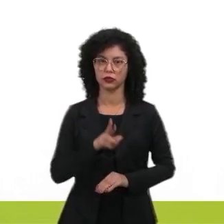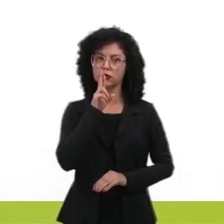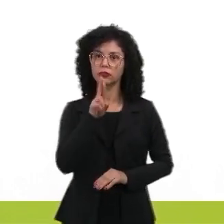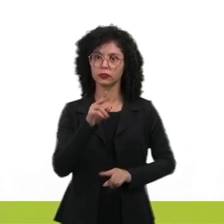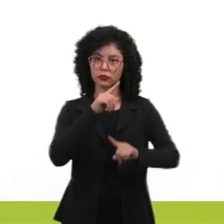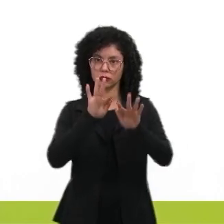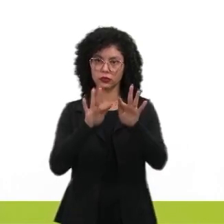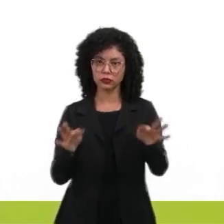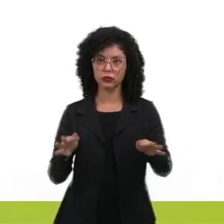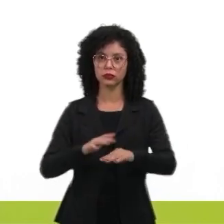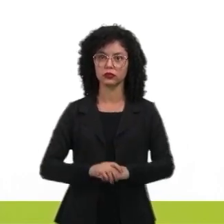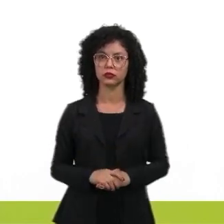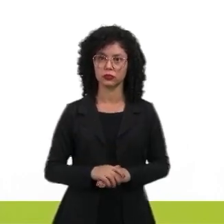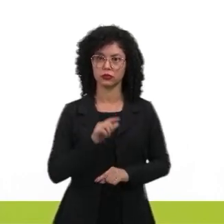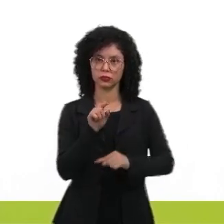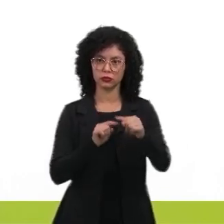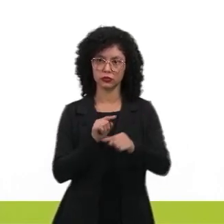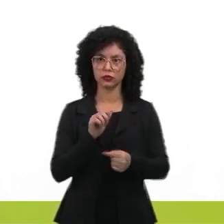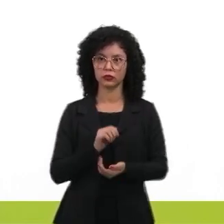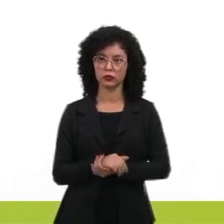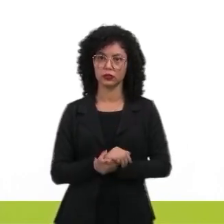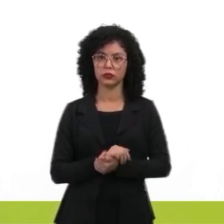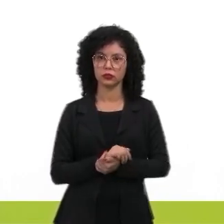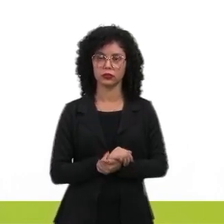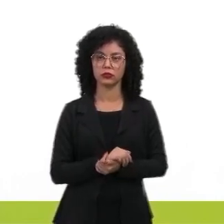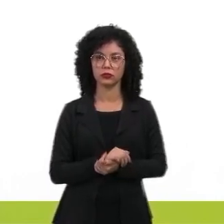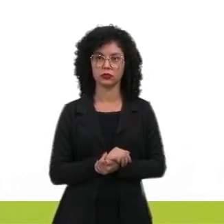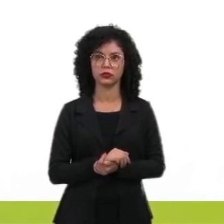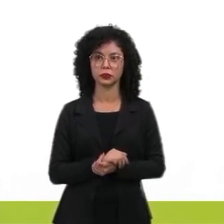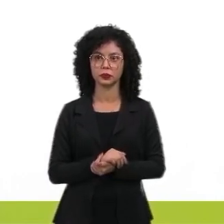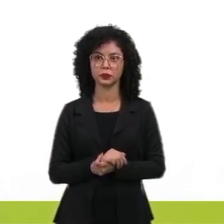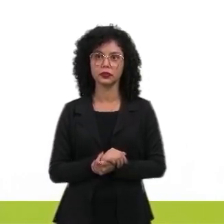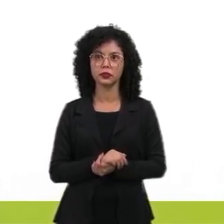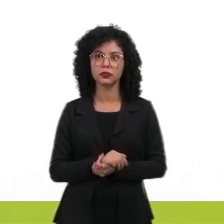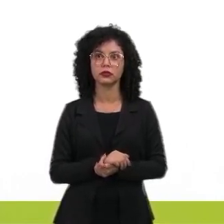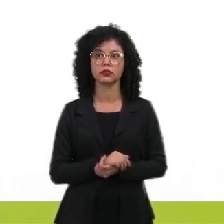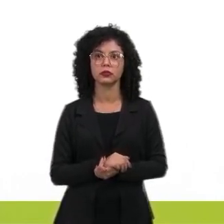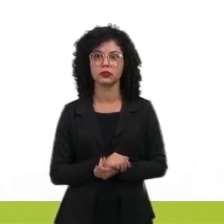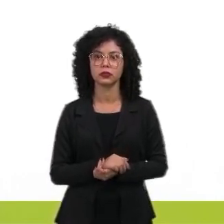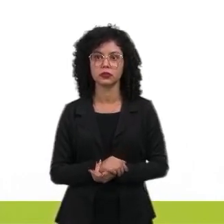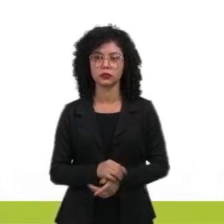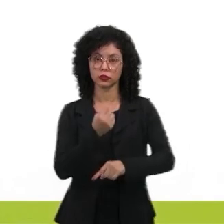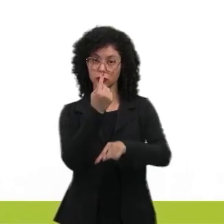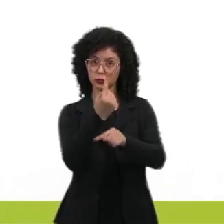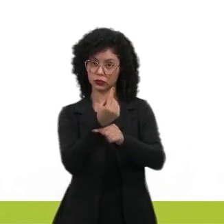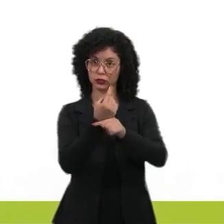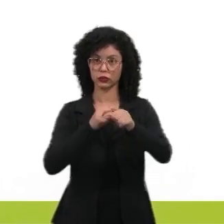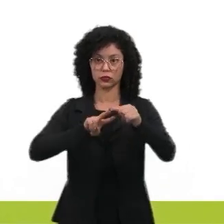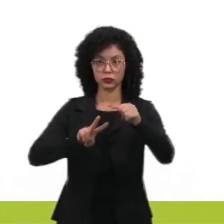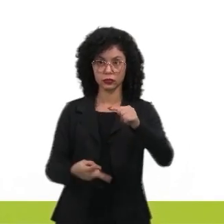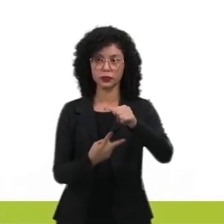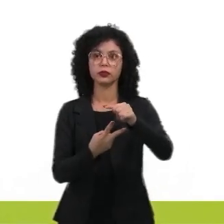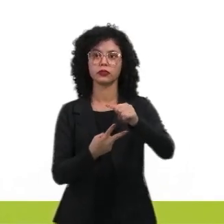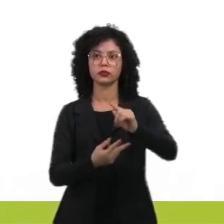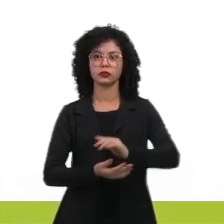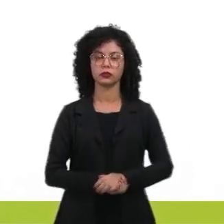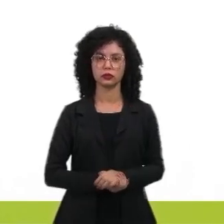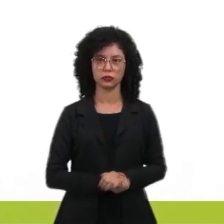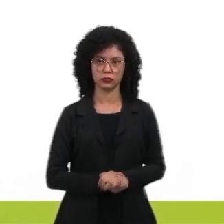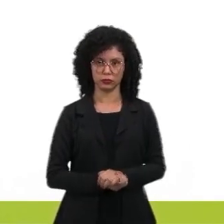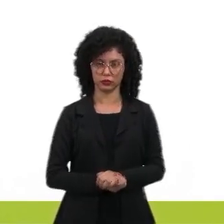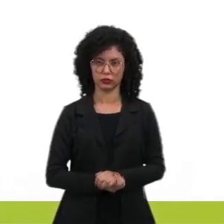Simplificando essa divisão. Vamos dividir aí, tá bom? Fazendo essa divisão aí, a gente vai ter uma escala, né, de aproximadamente 1